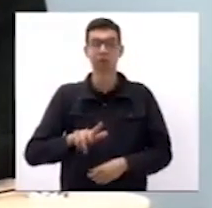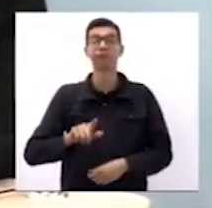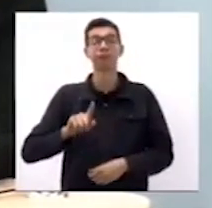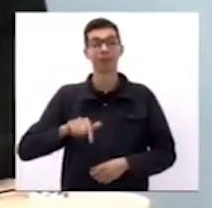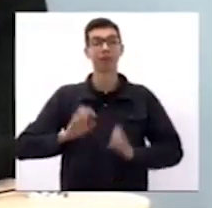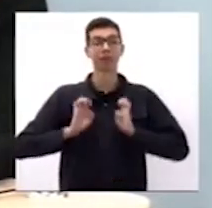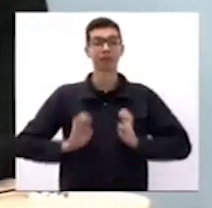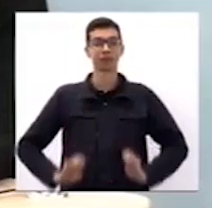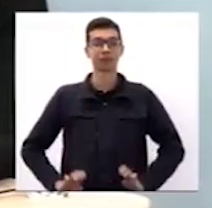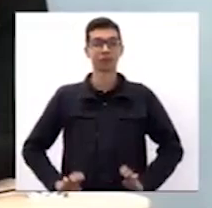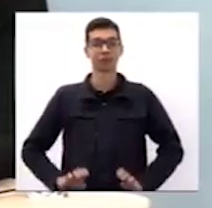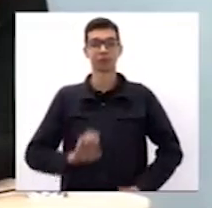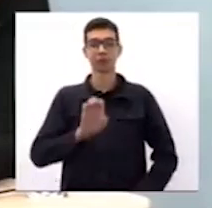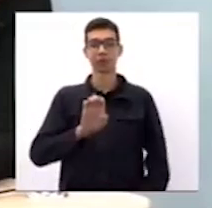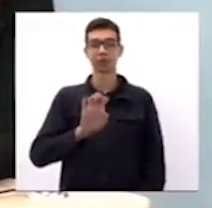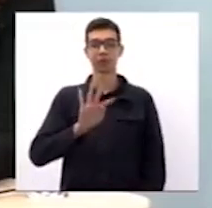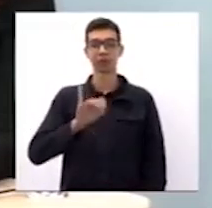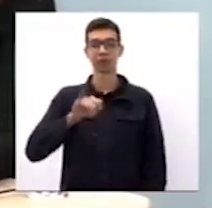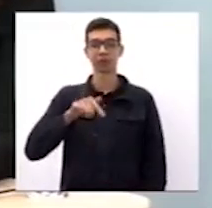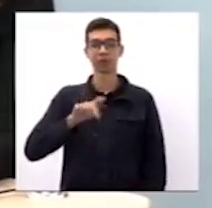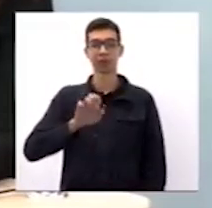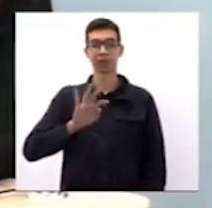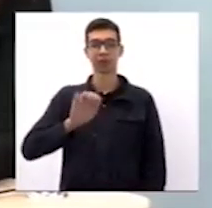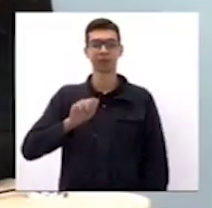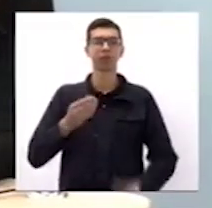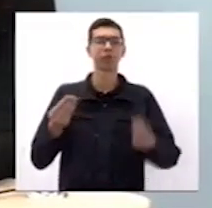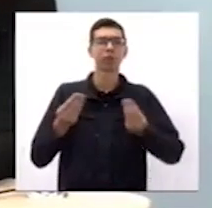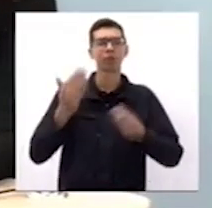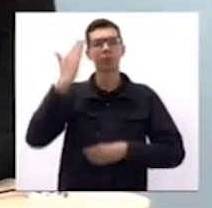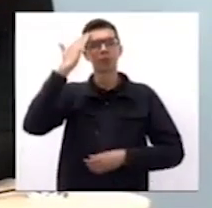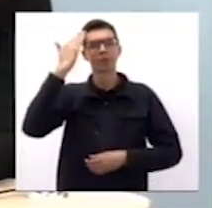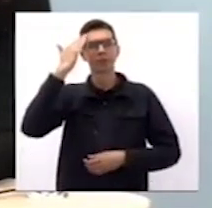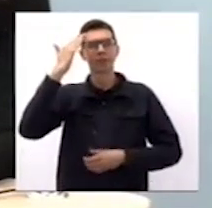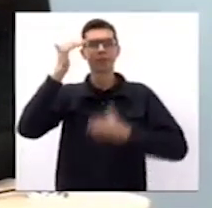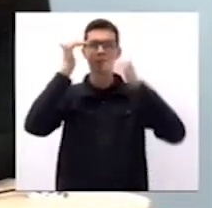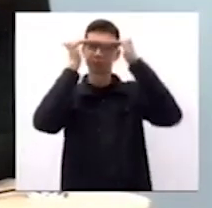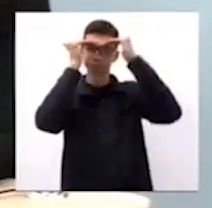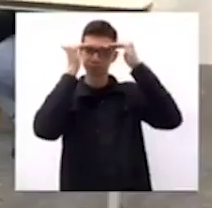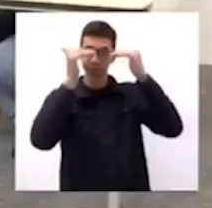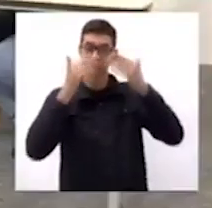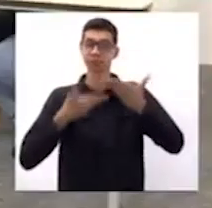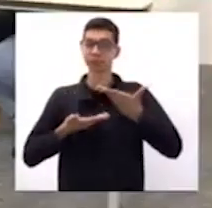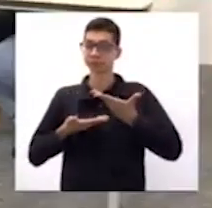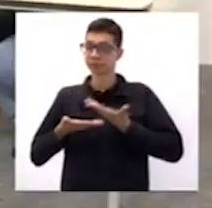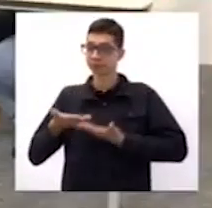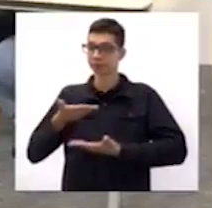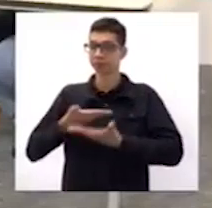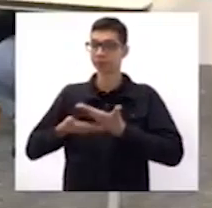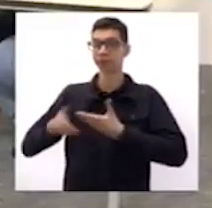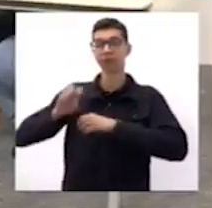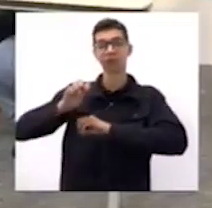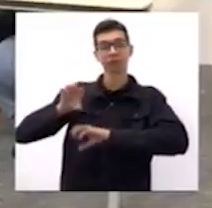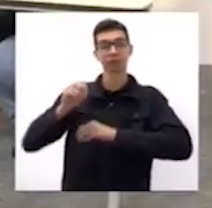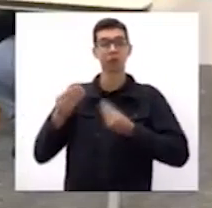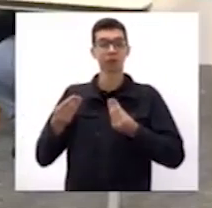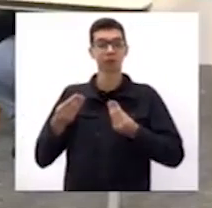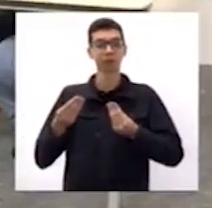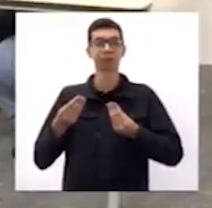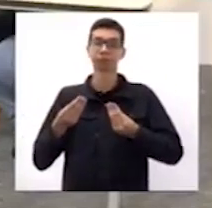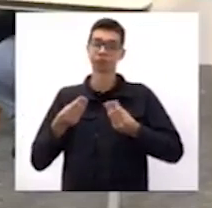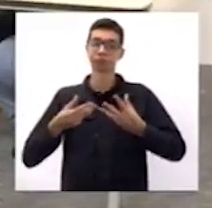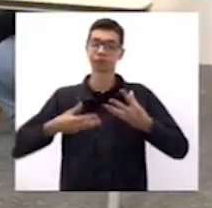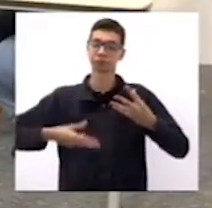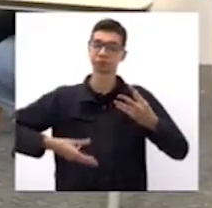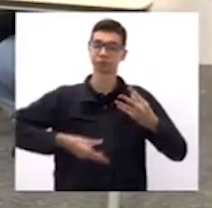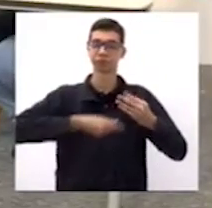como é que nós vamos nos relacionar. Então, tudo faz parte desse conjunto. E essa linguagem que vai também possibilitar o